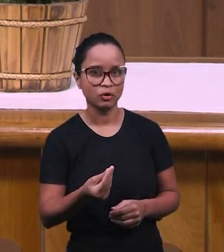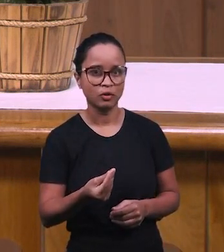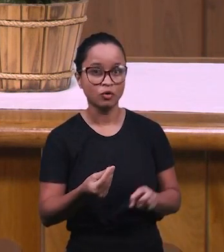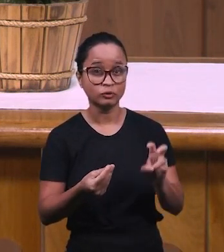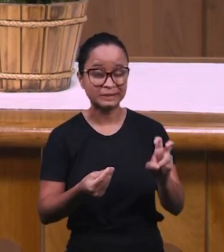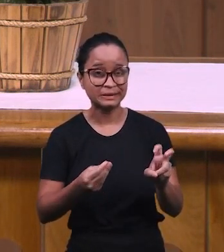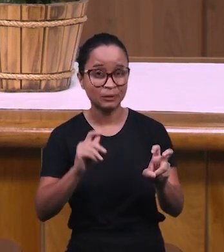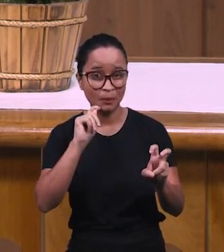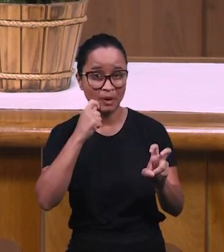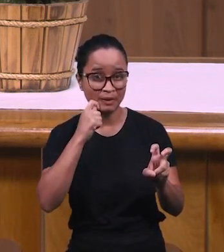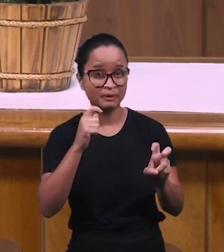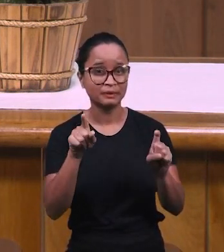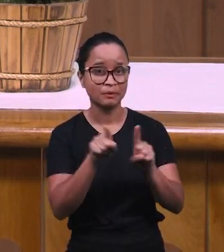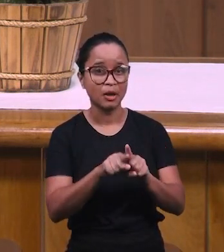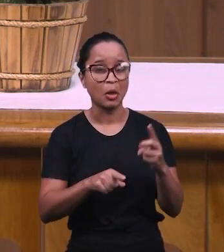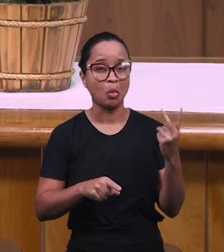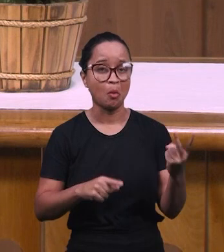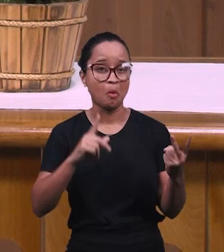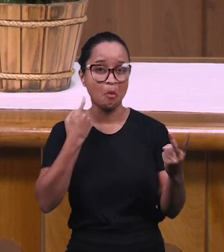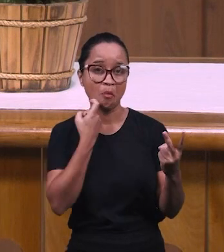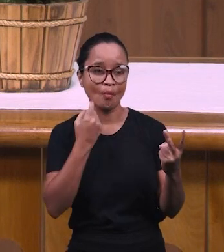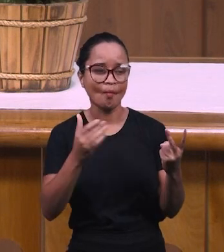5 pães e os 2 peixes, ele olhou para o céu.